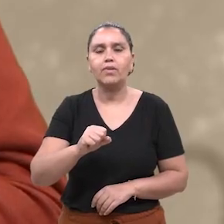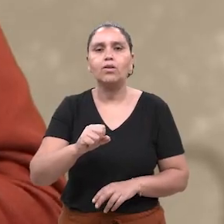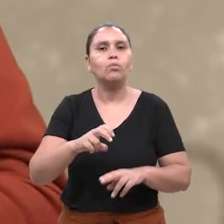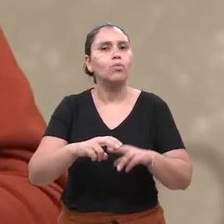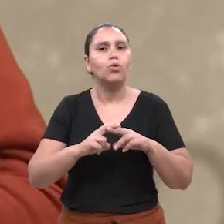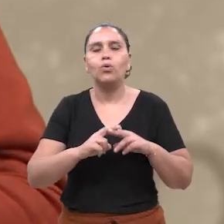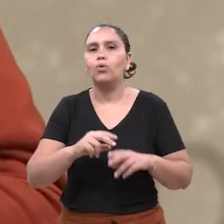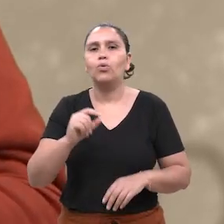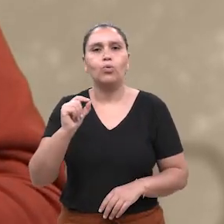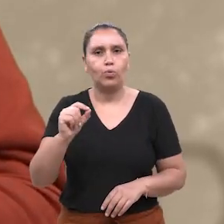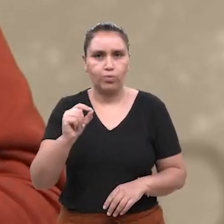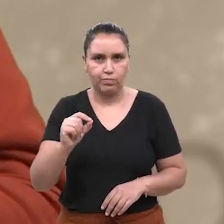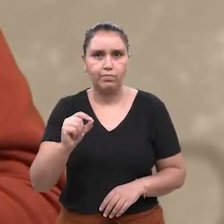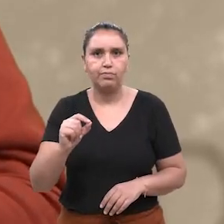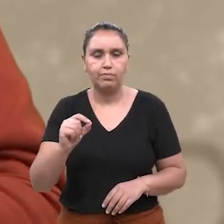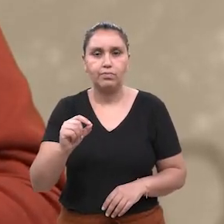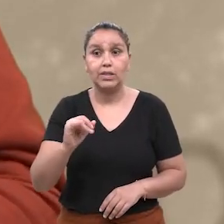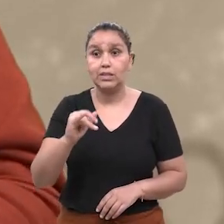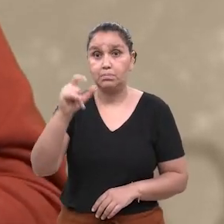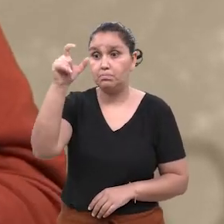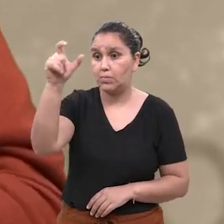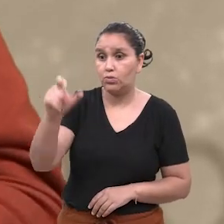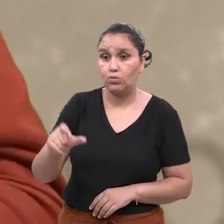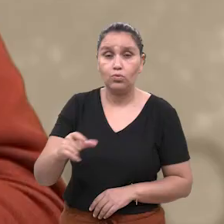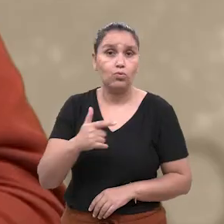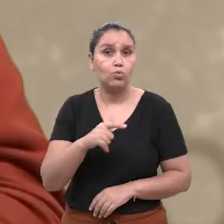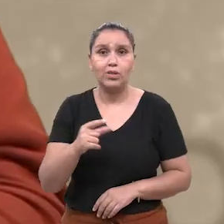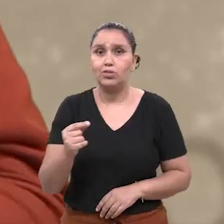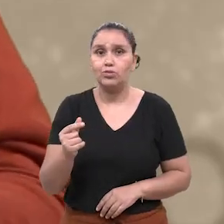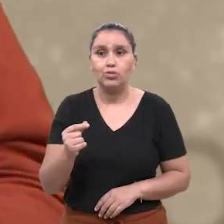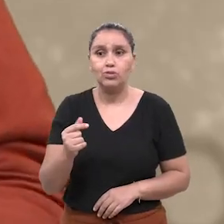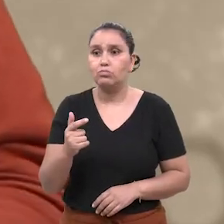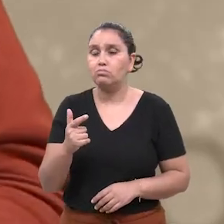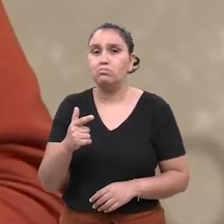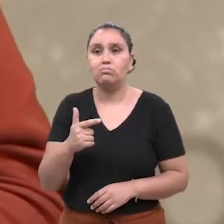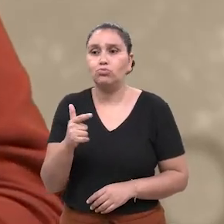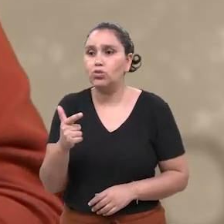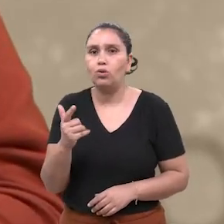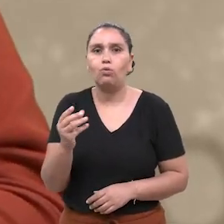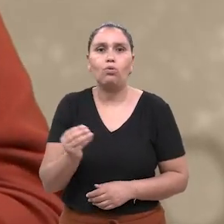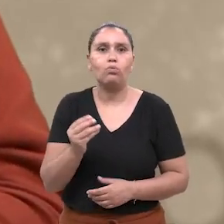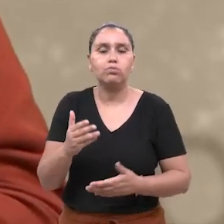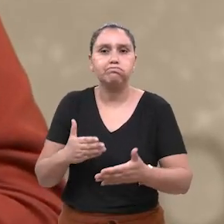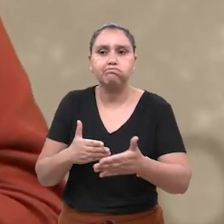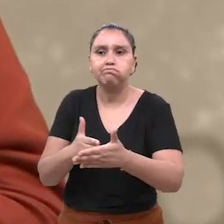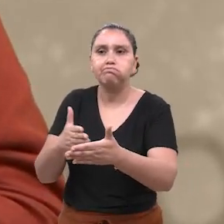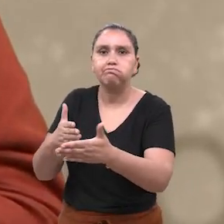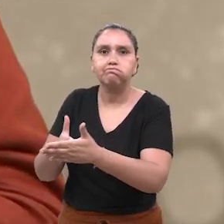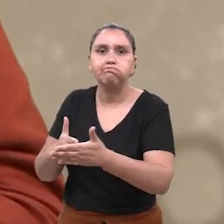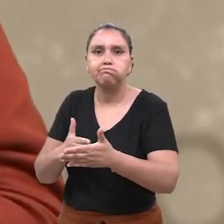aí batemos naquela de que quem não tinha como acessar esse